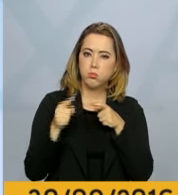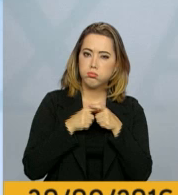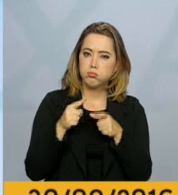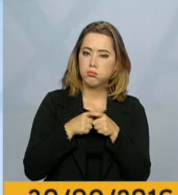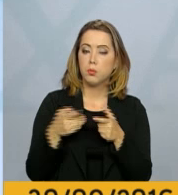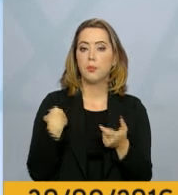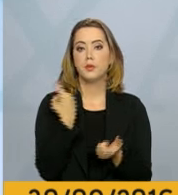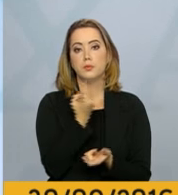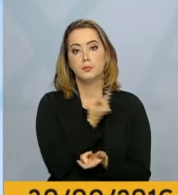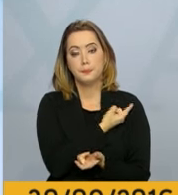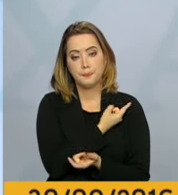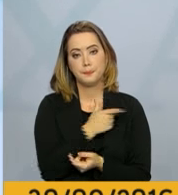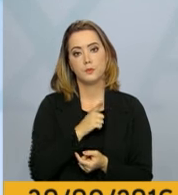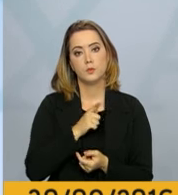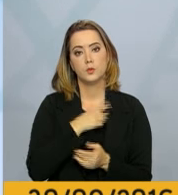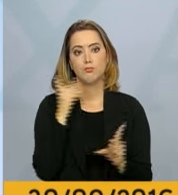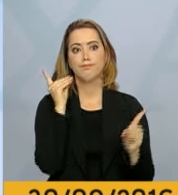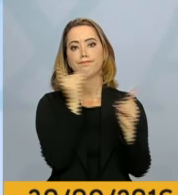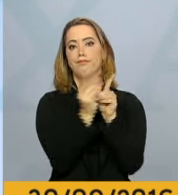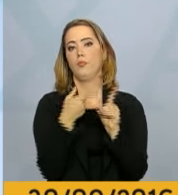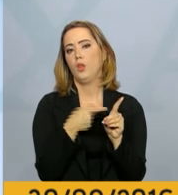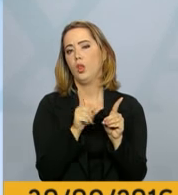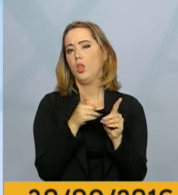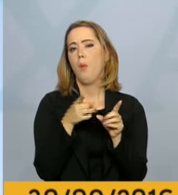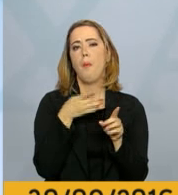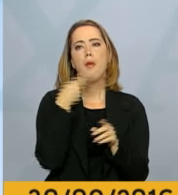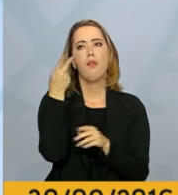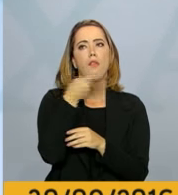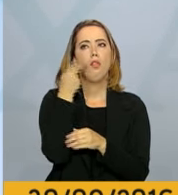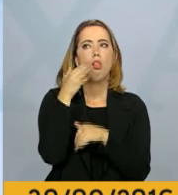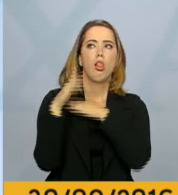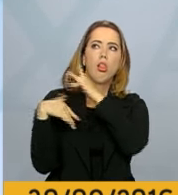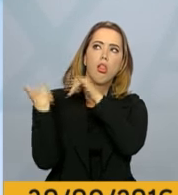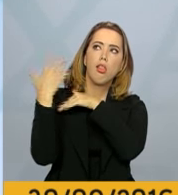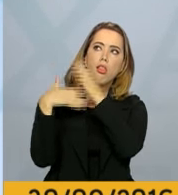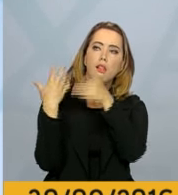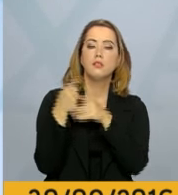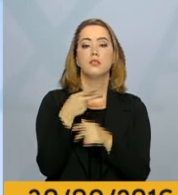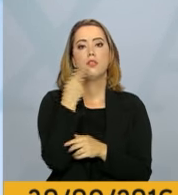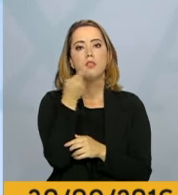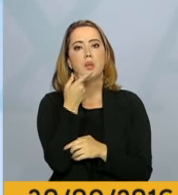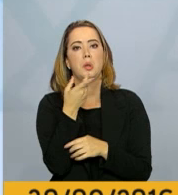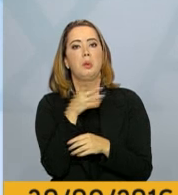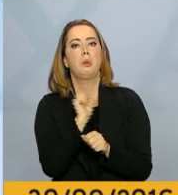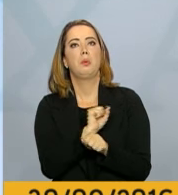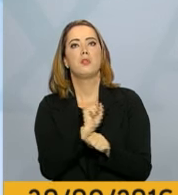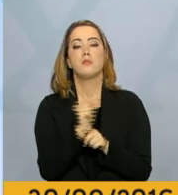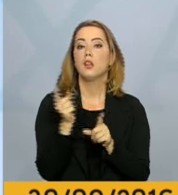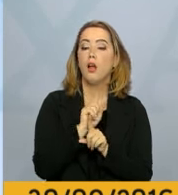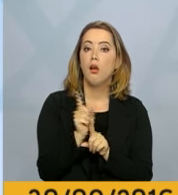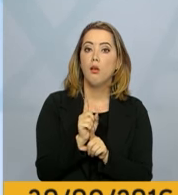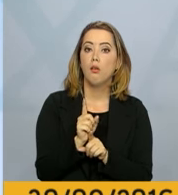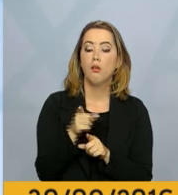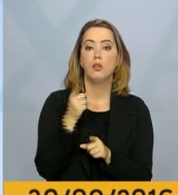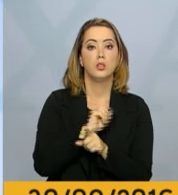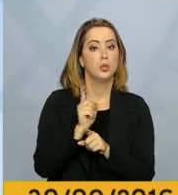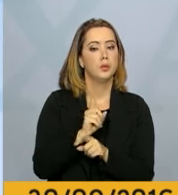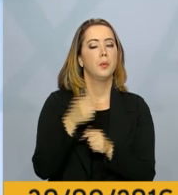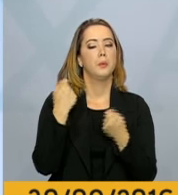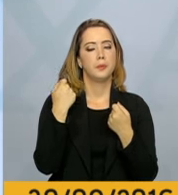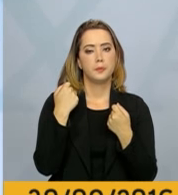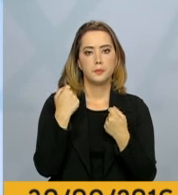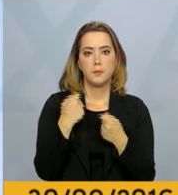que encontramos, não para remoer o passado e para dizer não temos nada que fazer, porque isso não leva a lugar